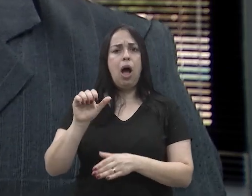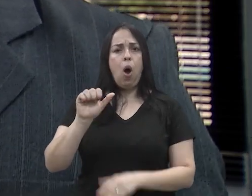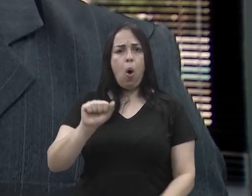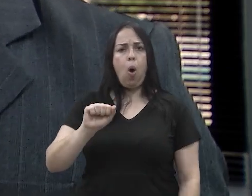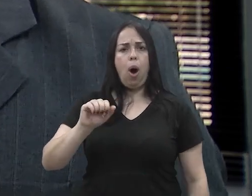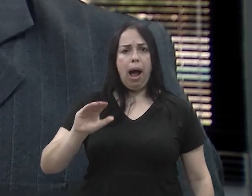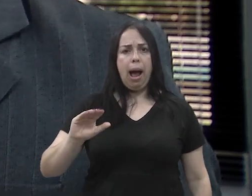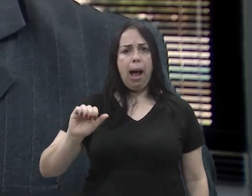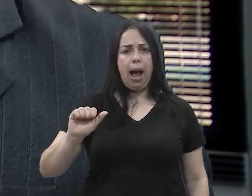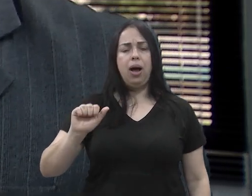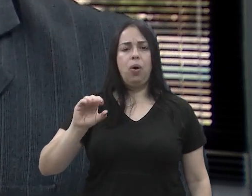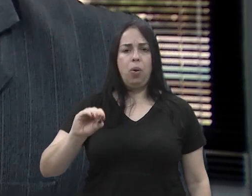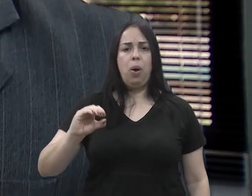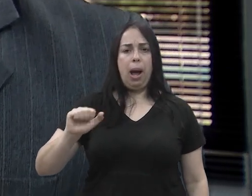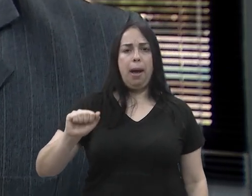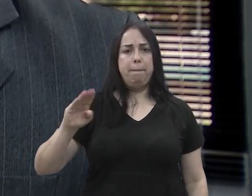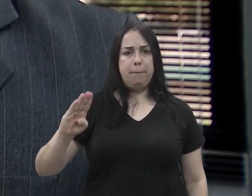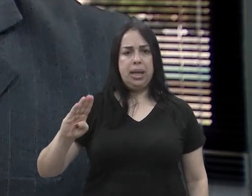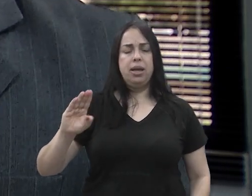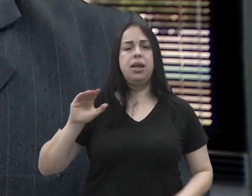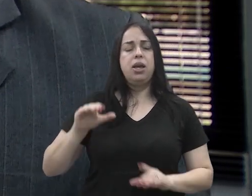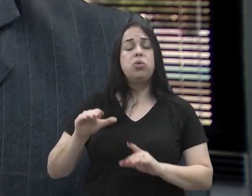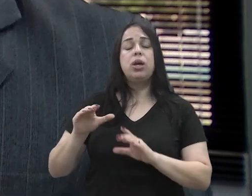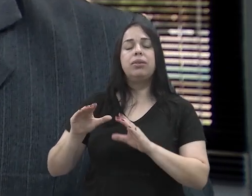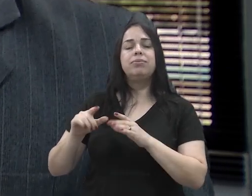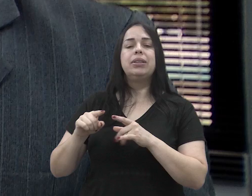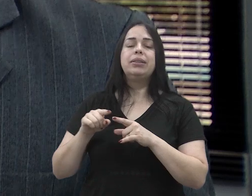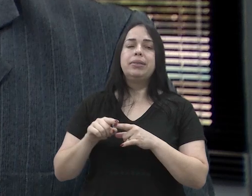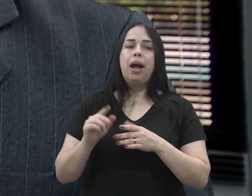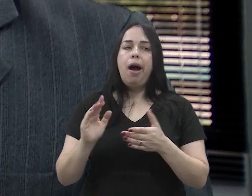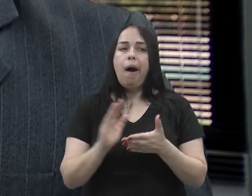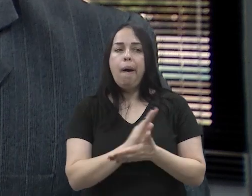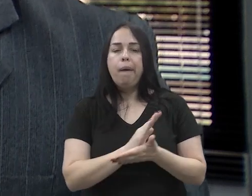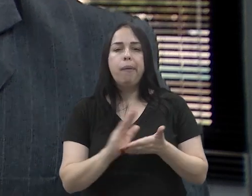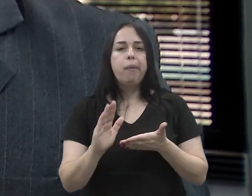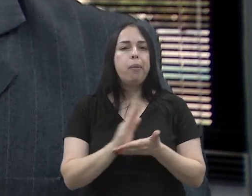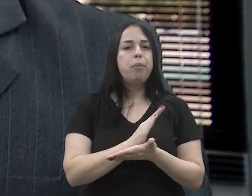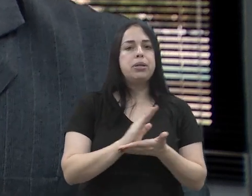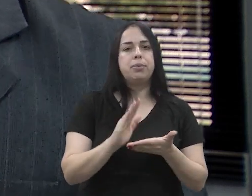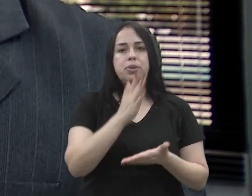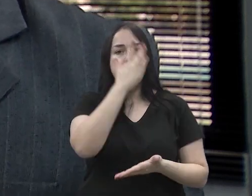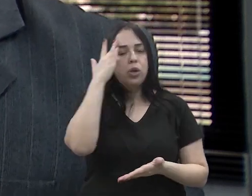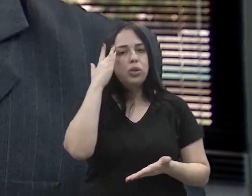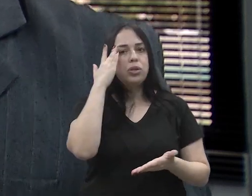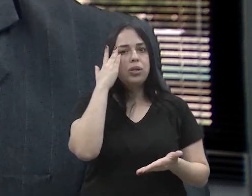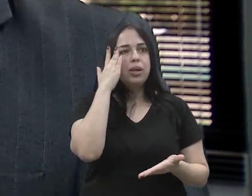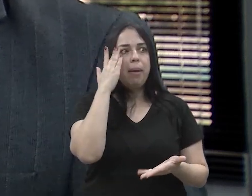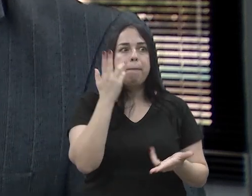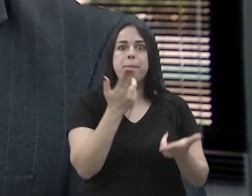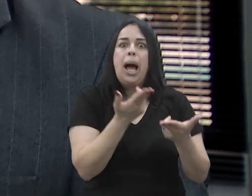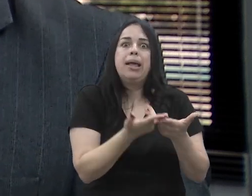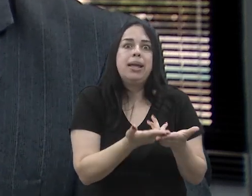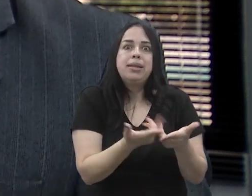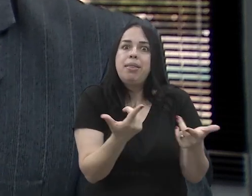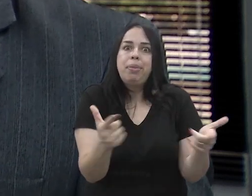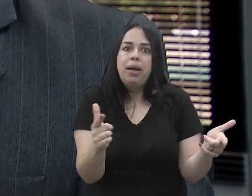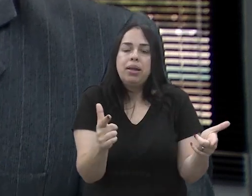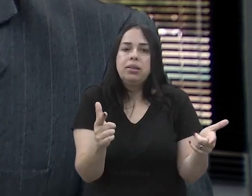da OAB aqui de São José dos Campos, é uma intolerância. E nenhuma intolerância pode ser